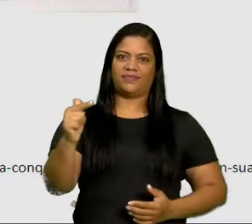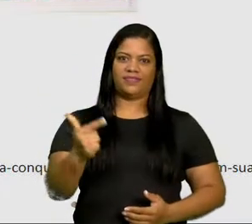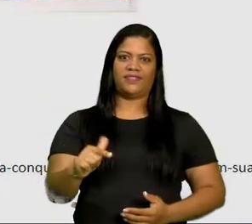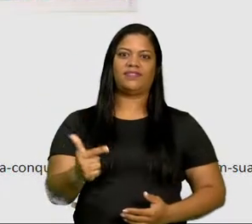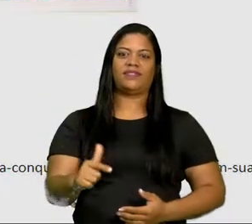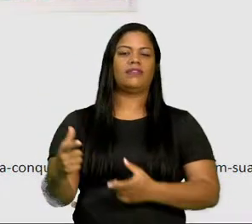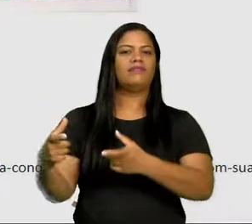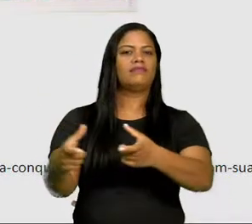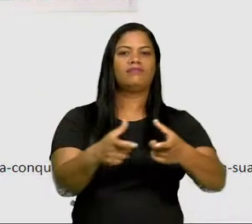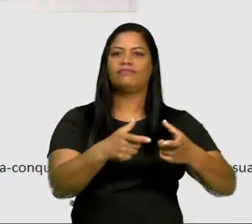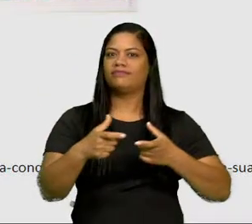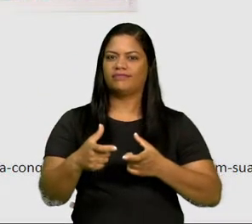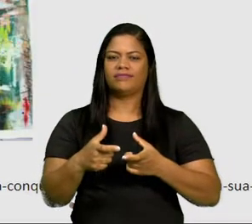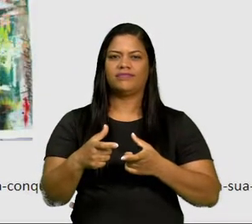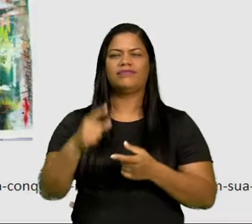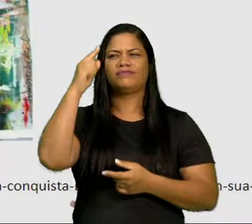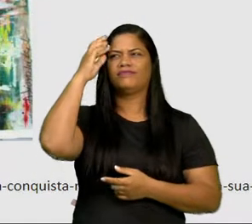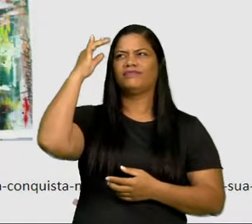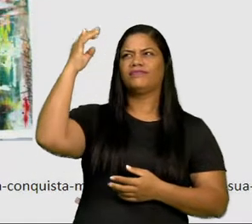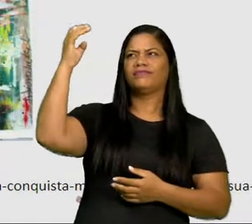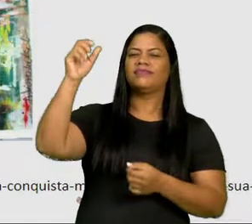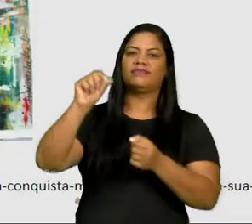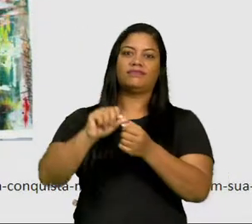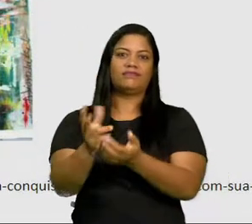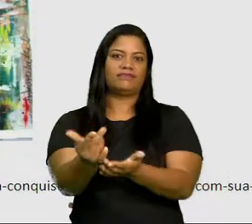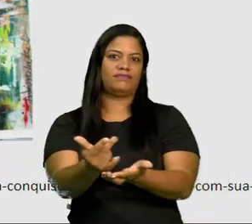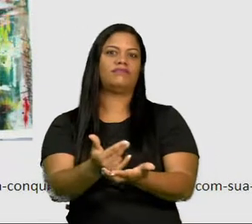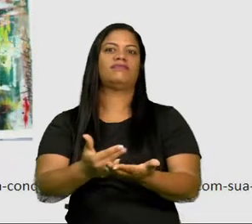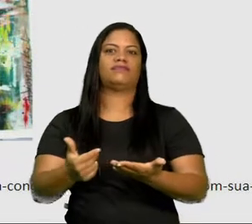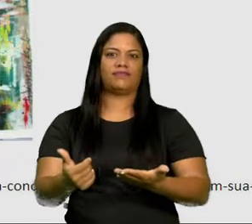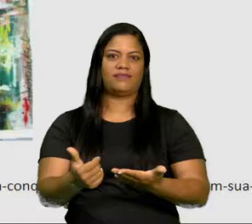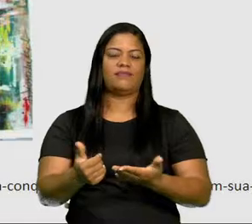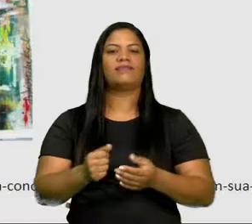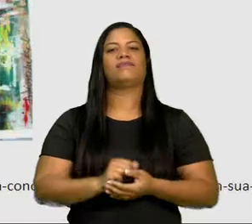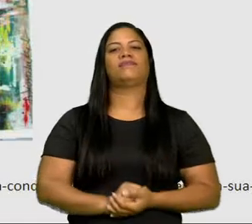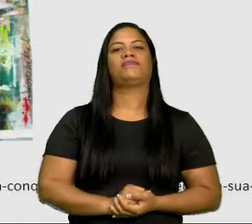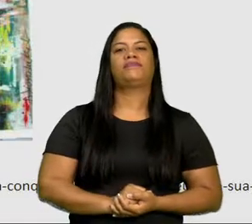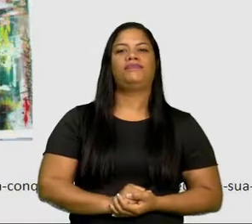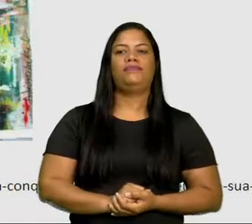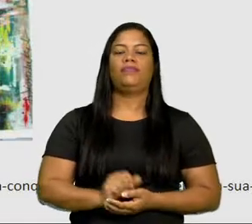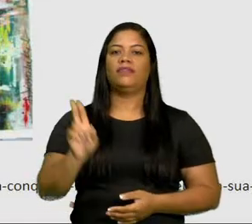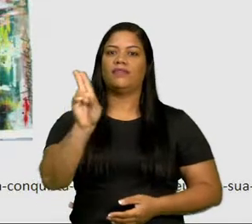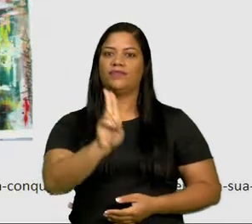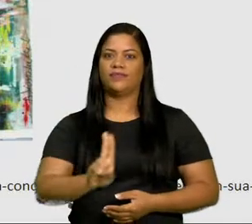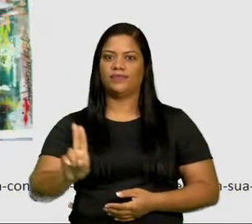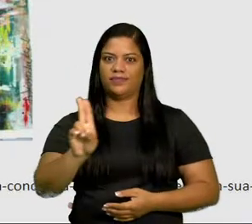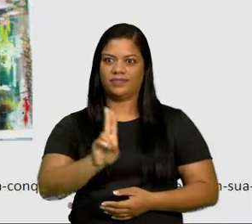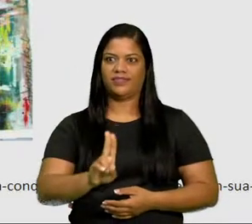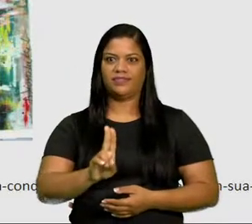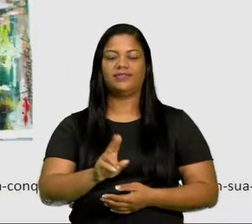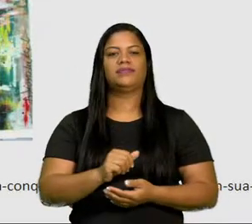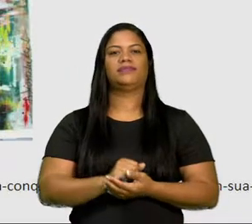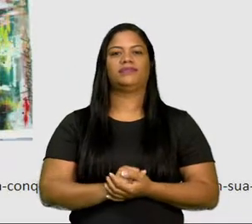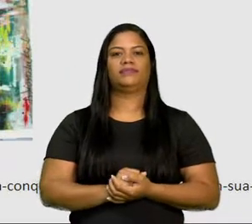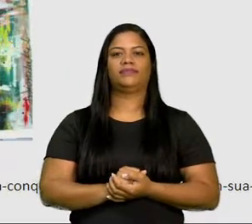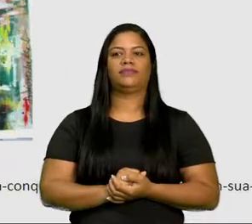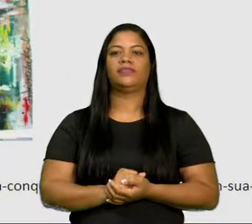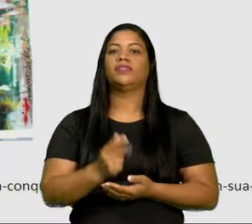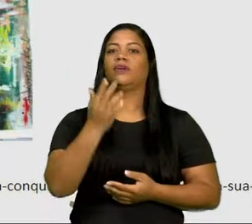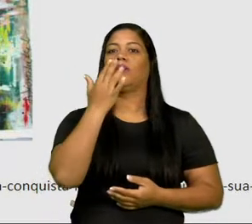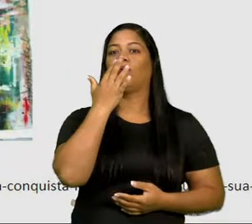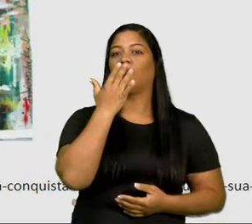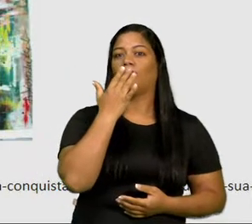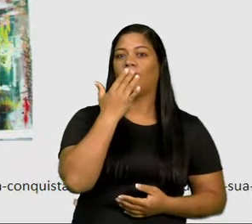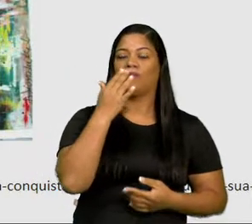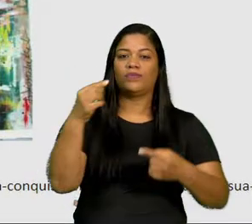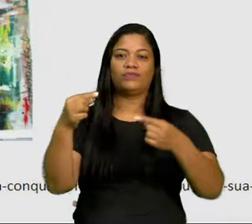em lugar nenhum, foi uma obra criada. Ao invés disso, usa as relações formais entre